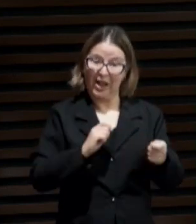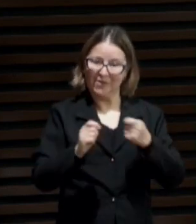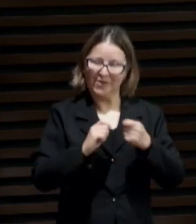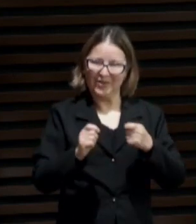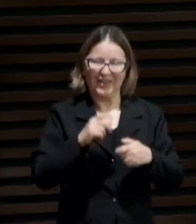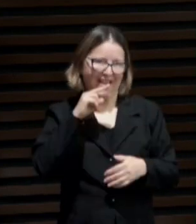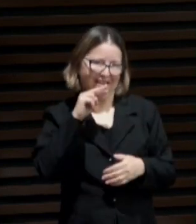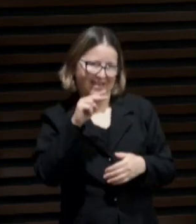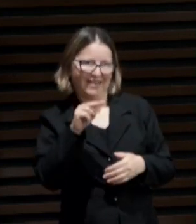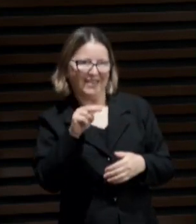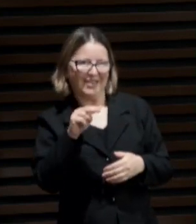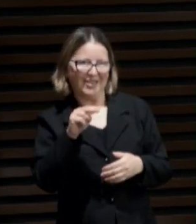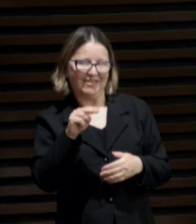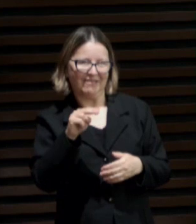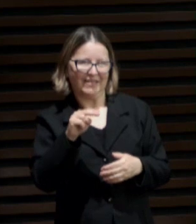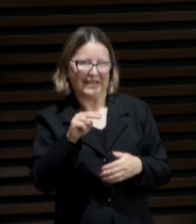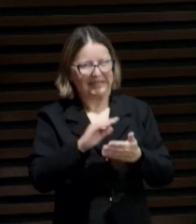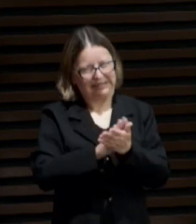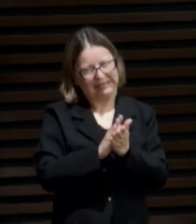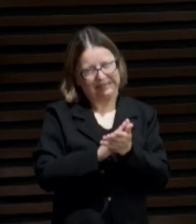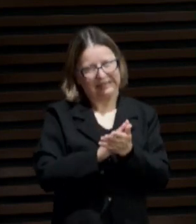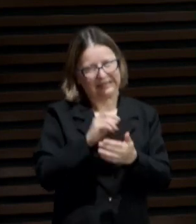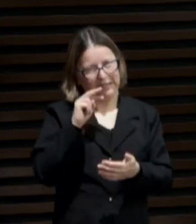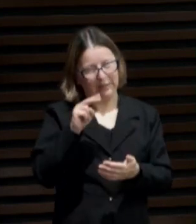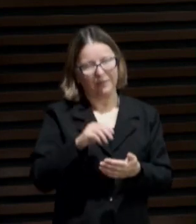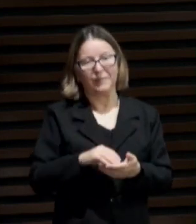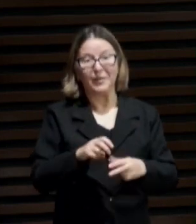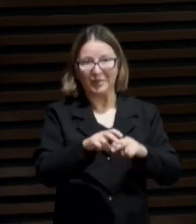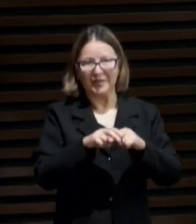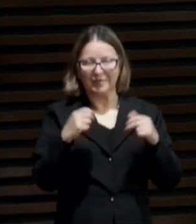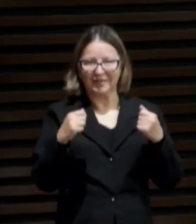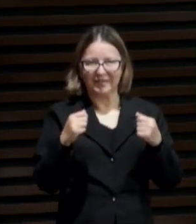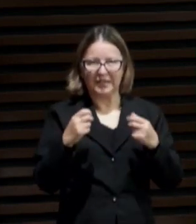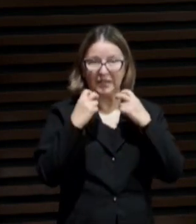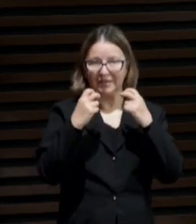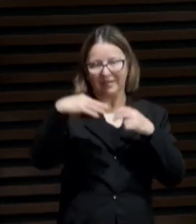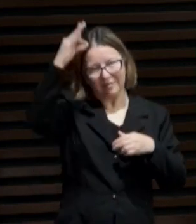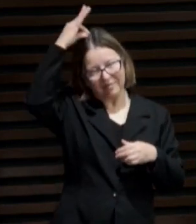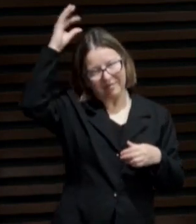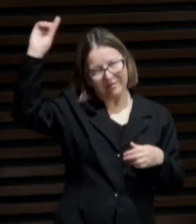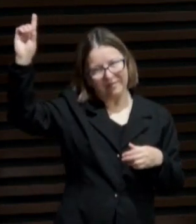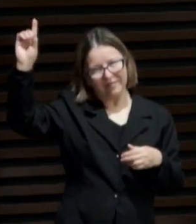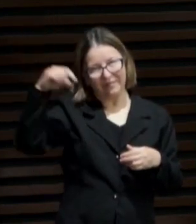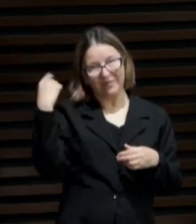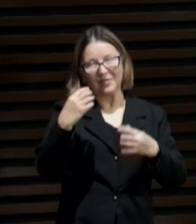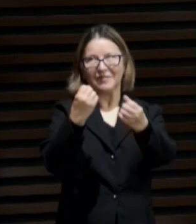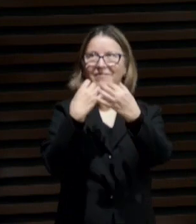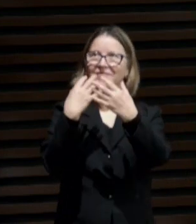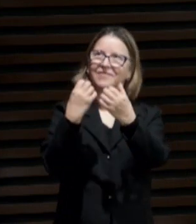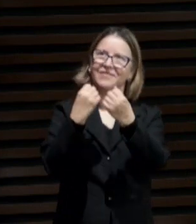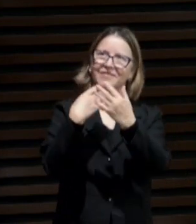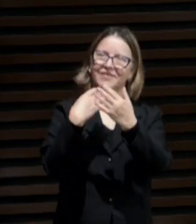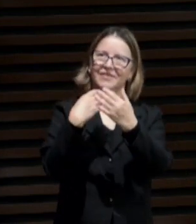tão potencialmente destruidor, que é chamado língua. Por isso precisamos rogar ao Espírito de Deus que nos ensine